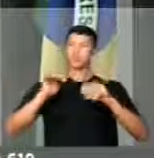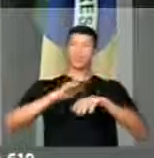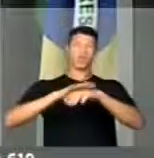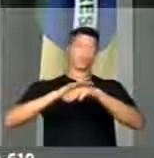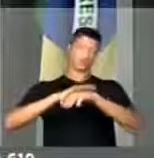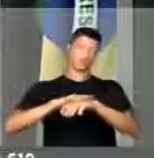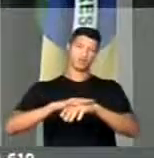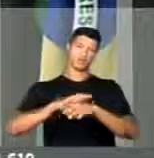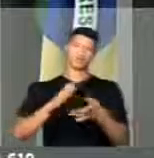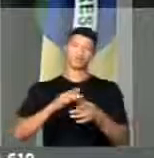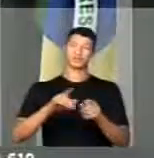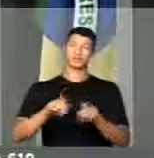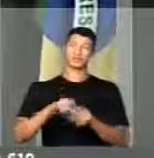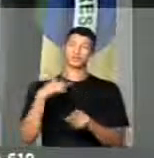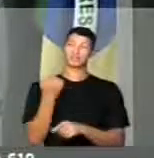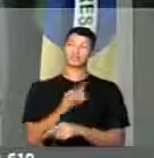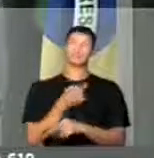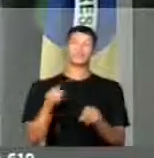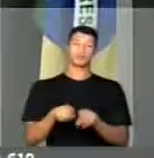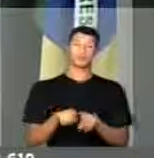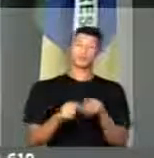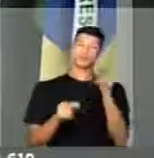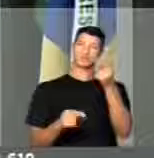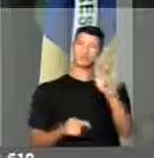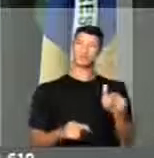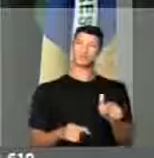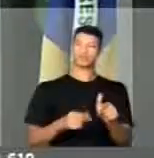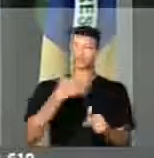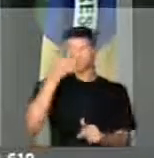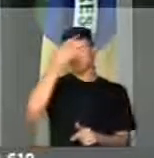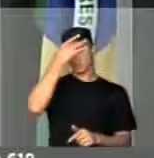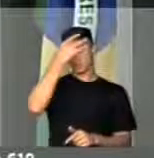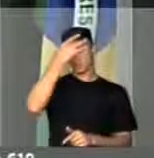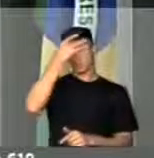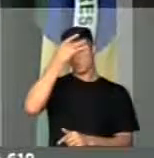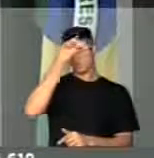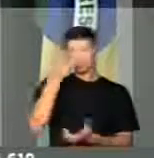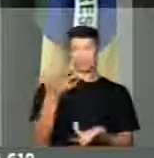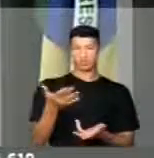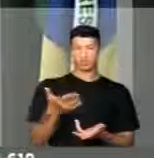frentes, sem que nós também não tenhamos uma consciência